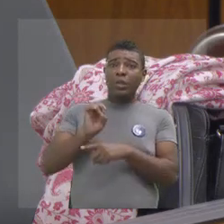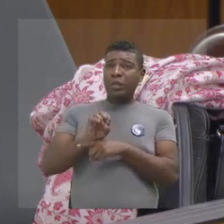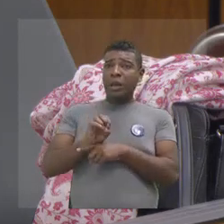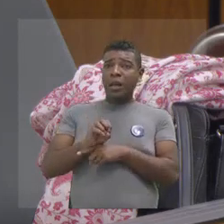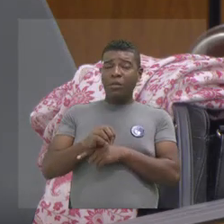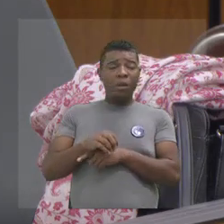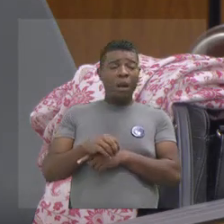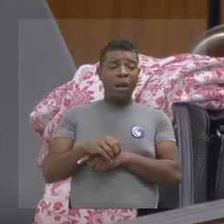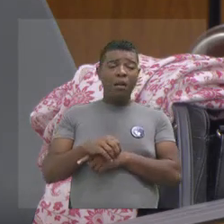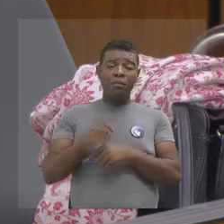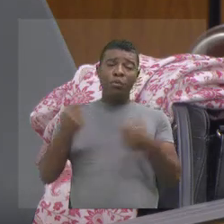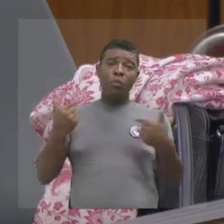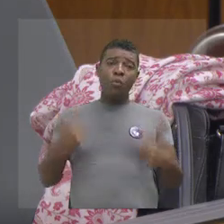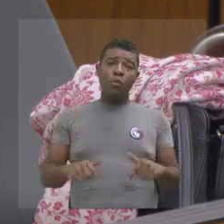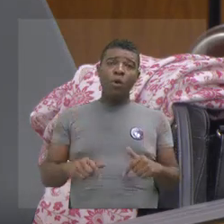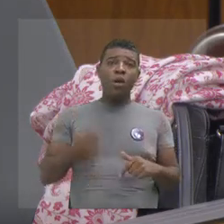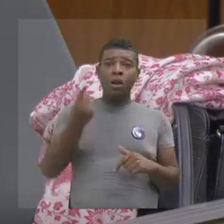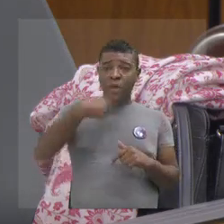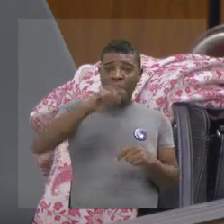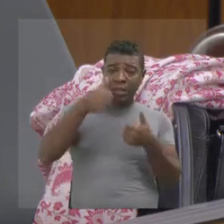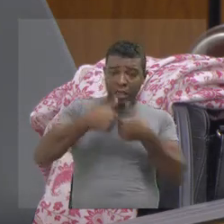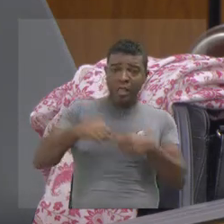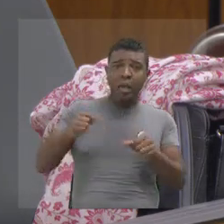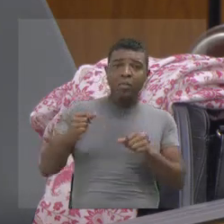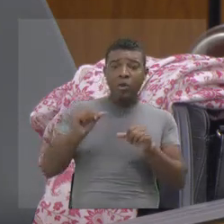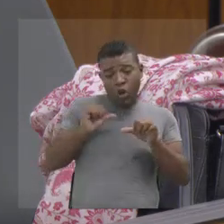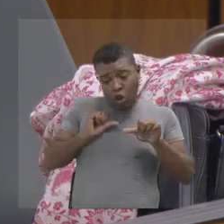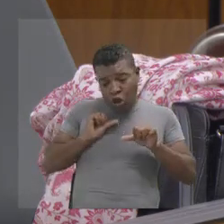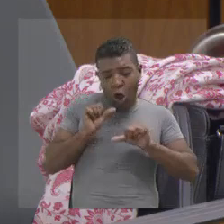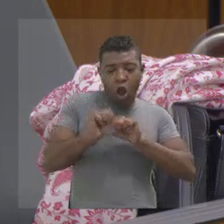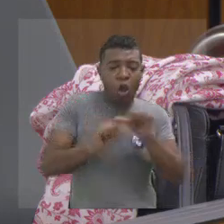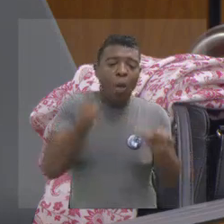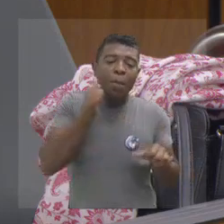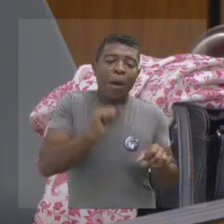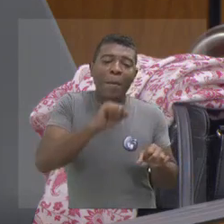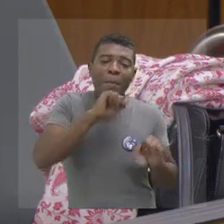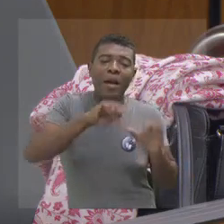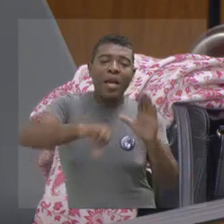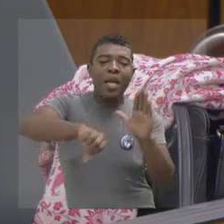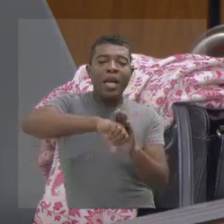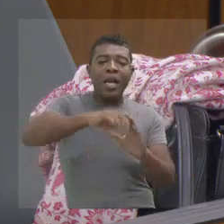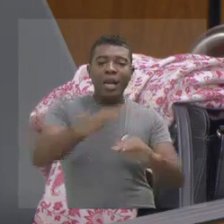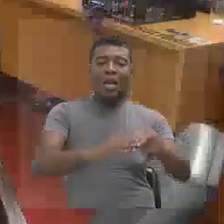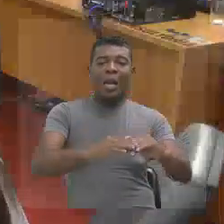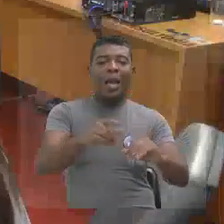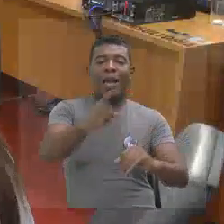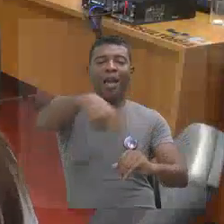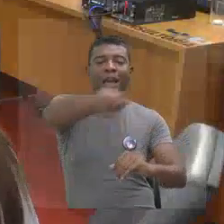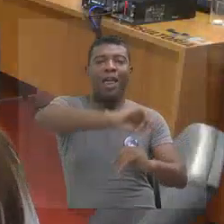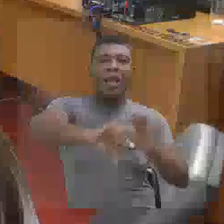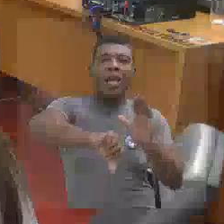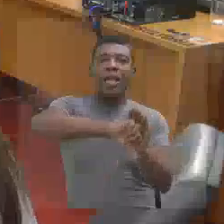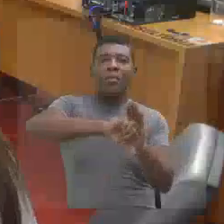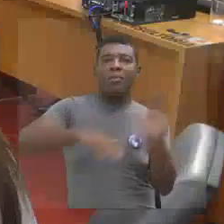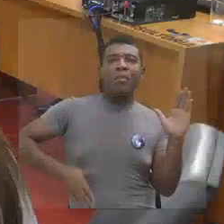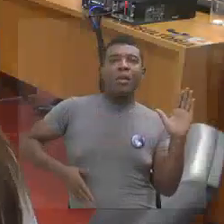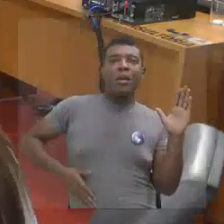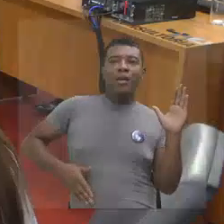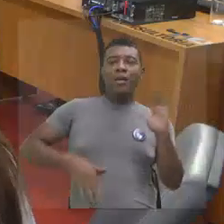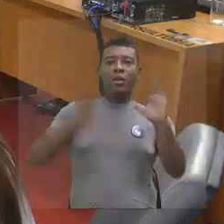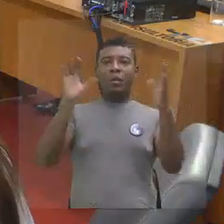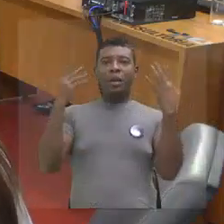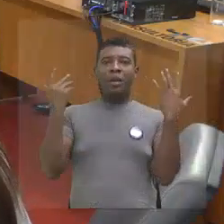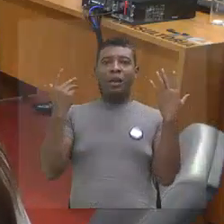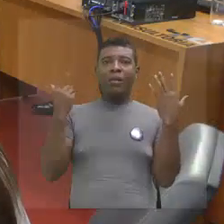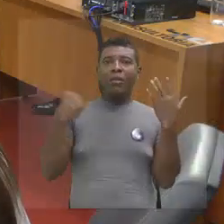uma grande mãe de criminoso ambiental e não dá para entender o motivo então eu eu queria saber assim se a senhora